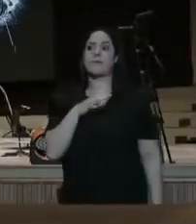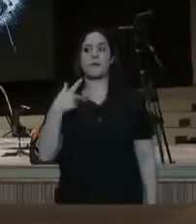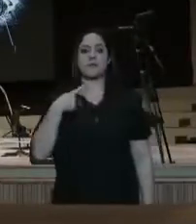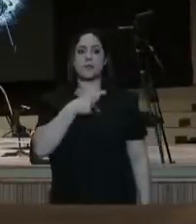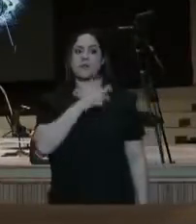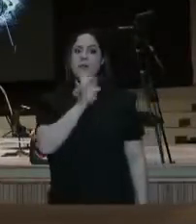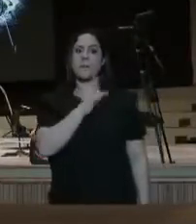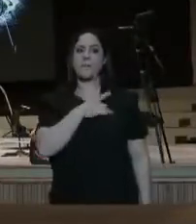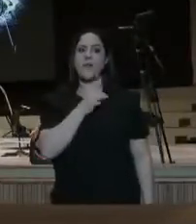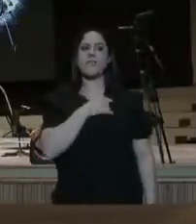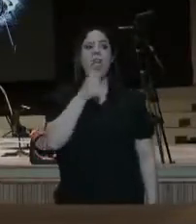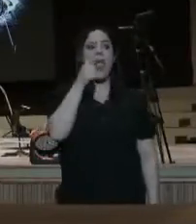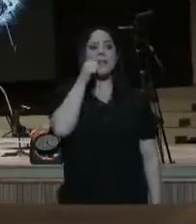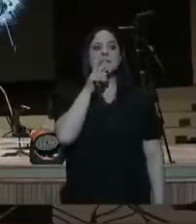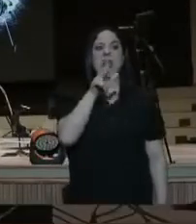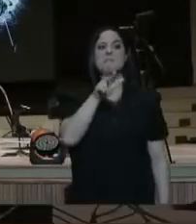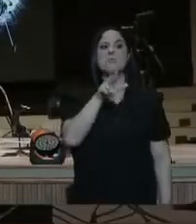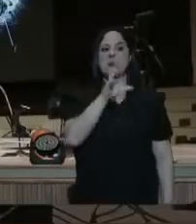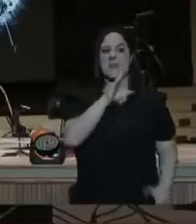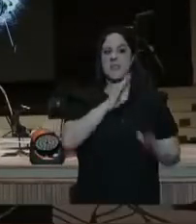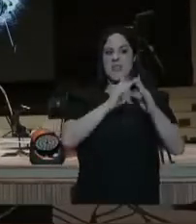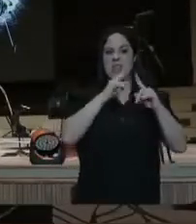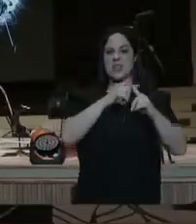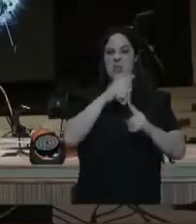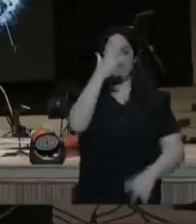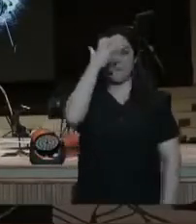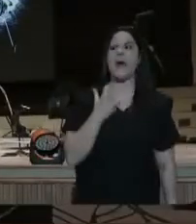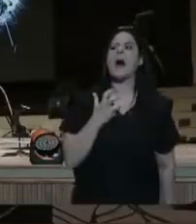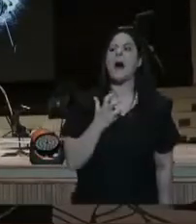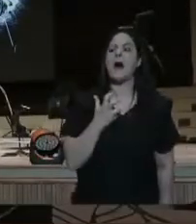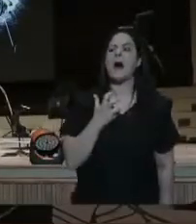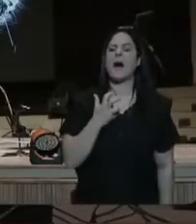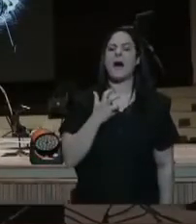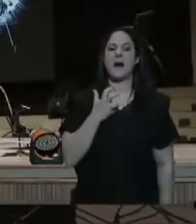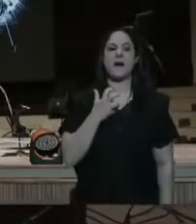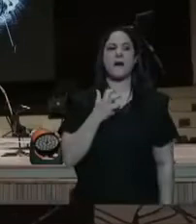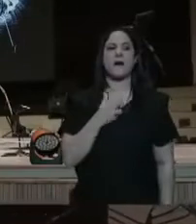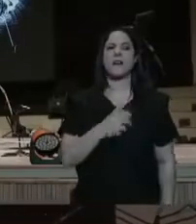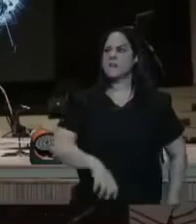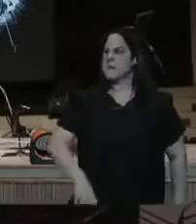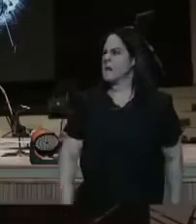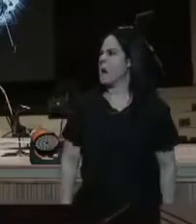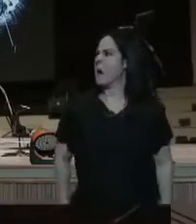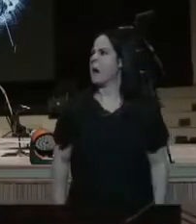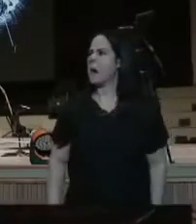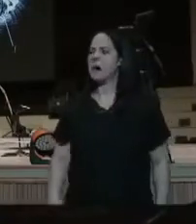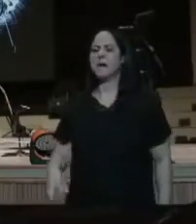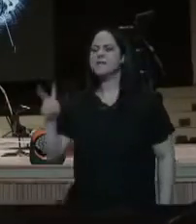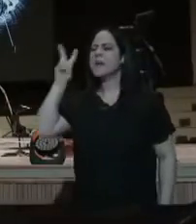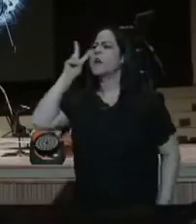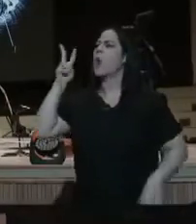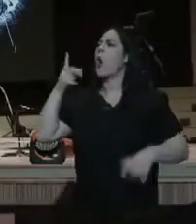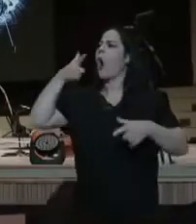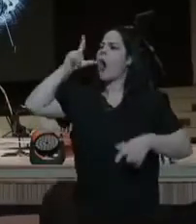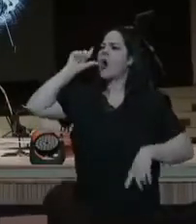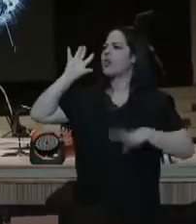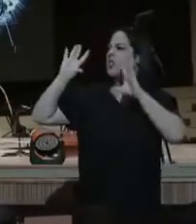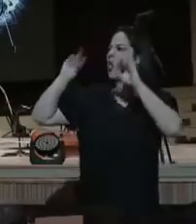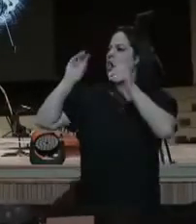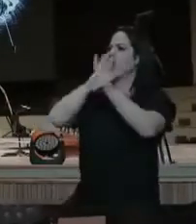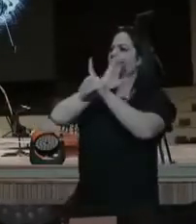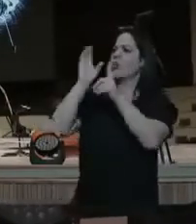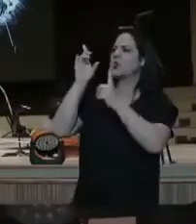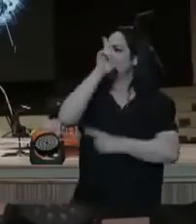suas irmãs jangada ela entrou desligada segunda-feira na casa deles pasta ontem à noite estava no culto de domingo